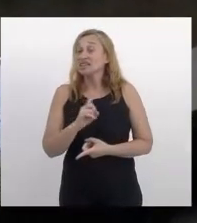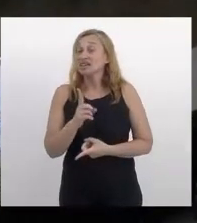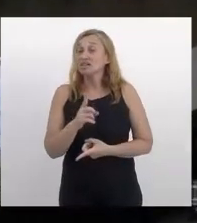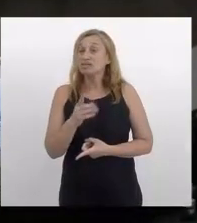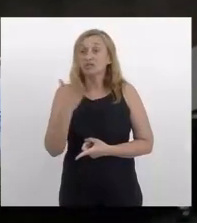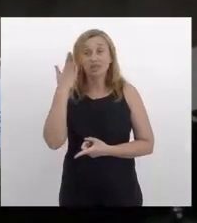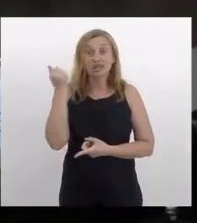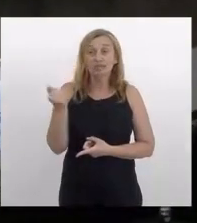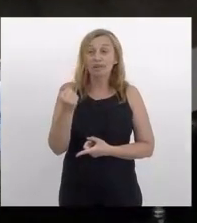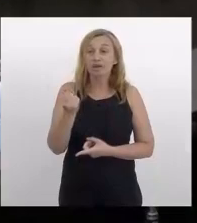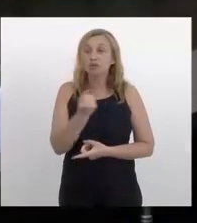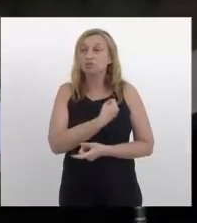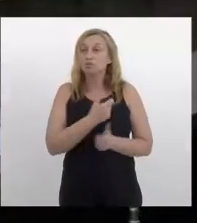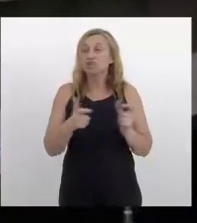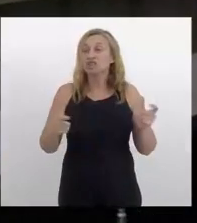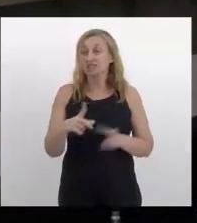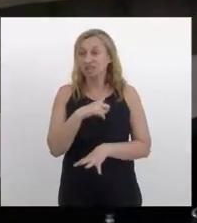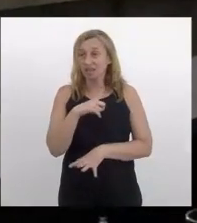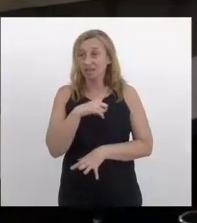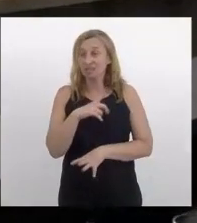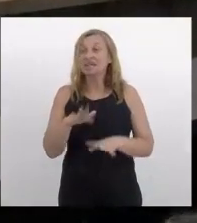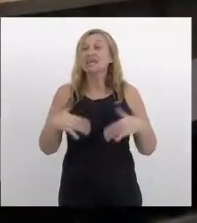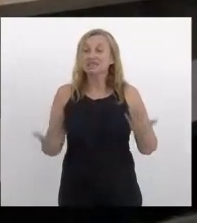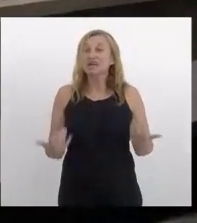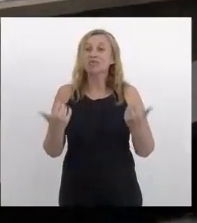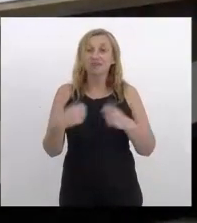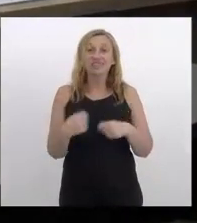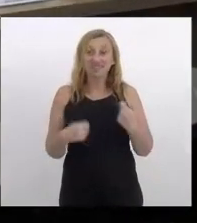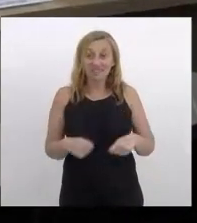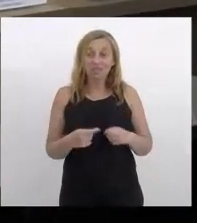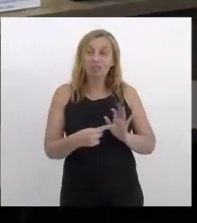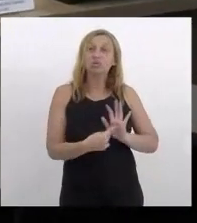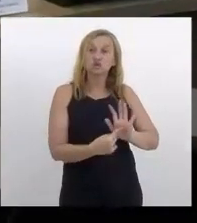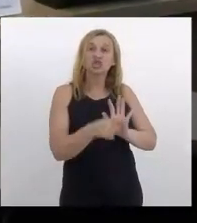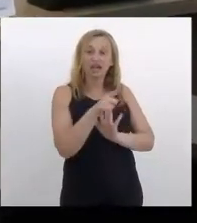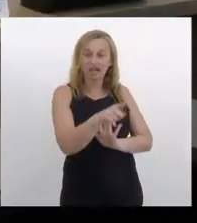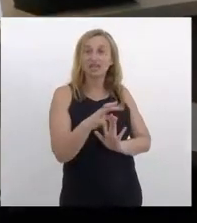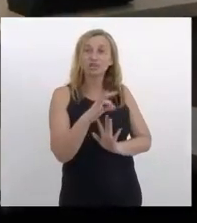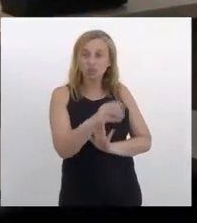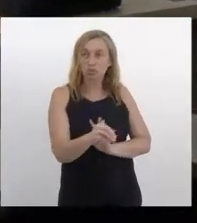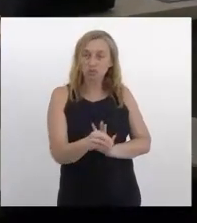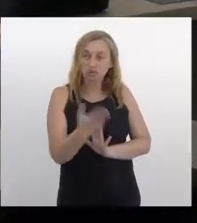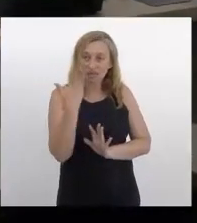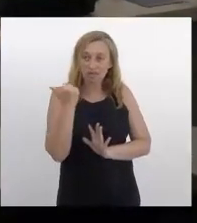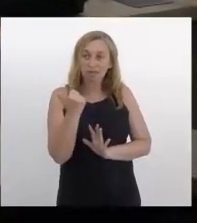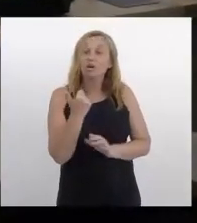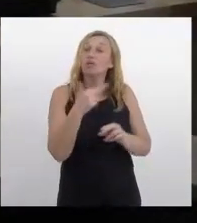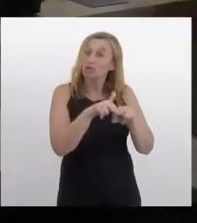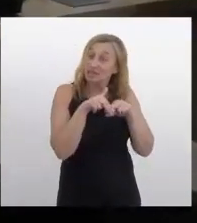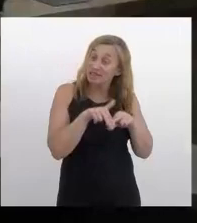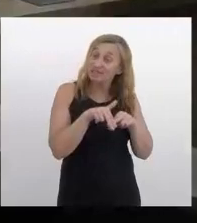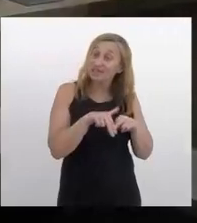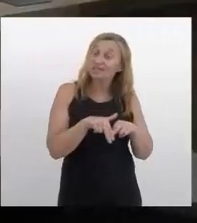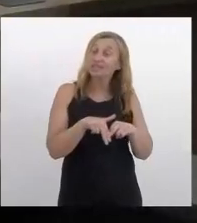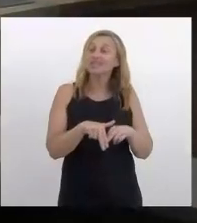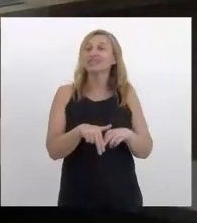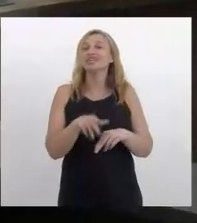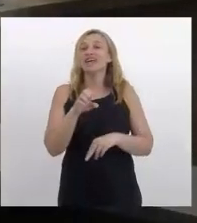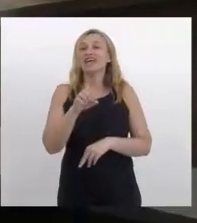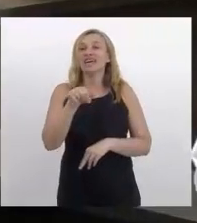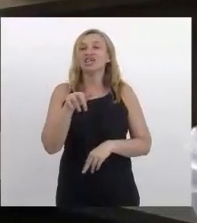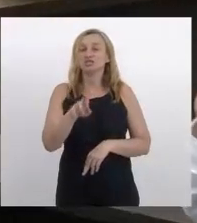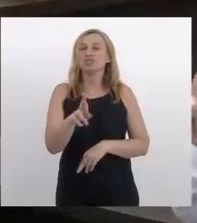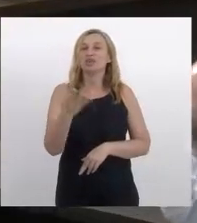saber a demanda que nós temos. Então nós temos que levar a eles até isso. E por isso, durante a Expo